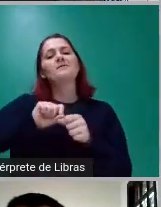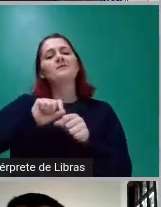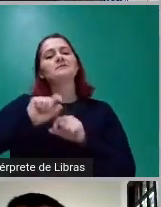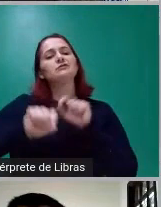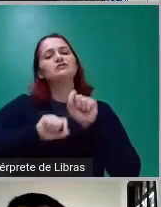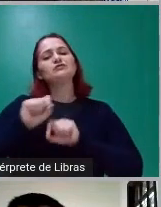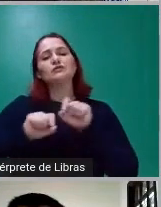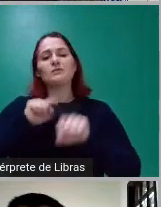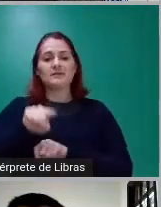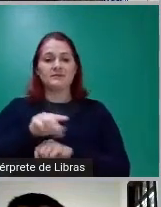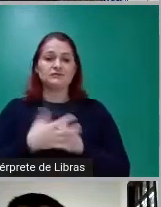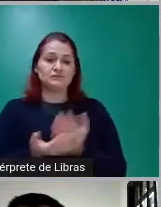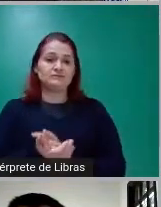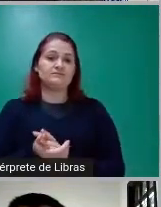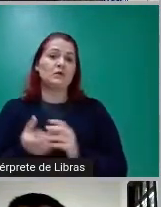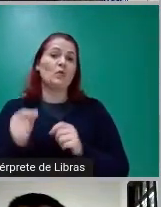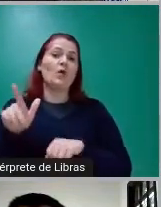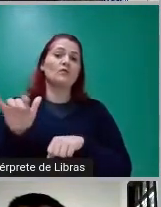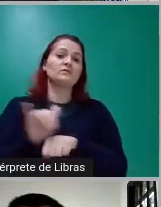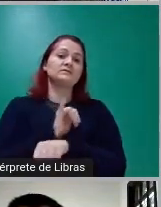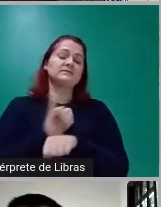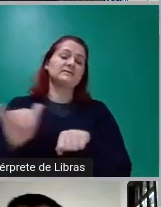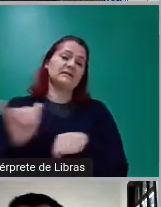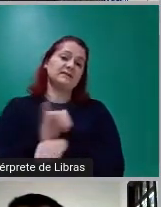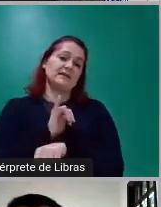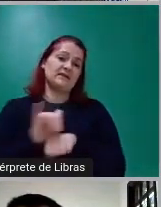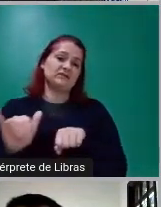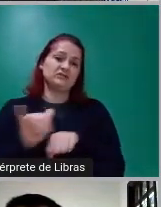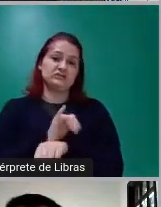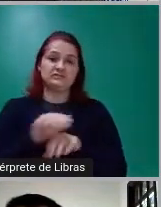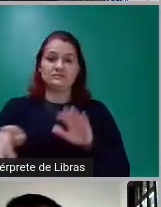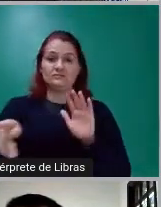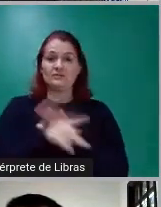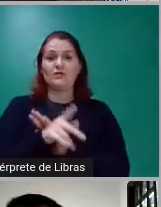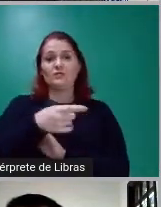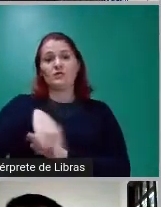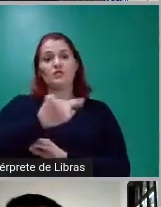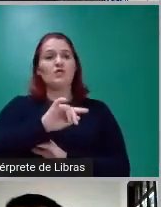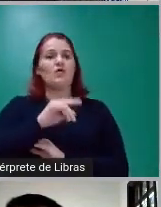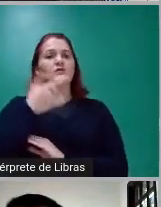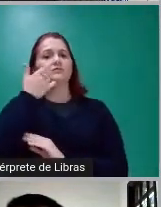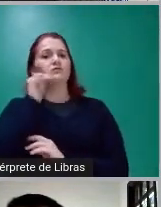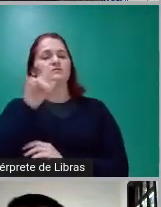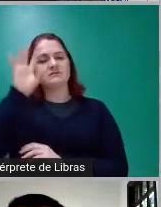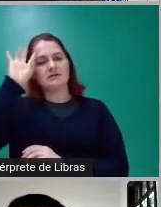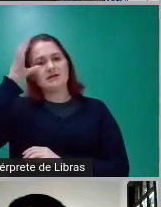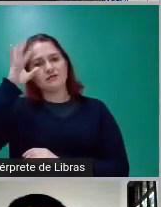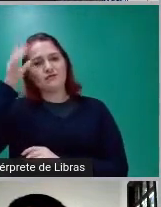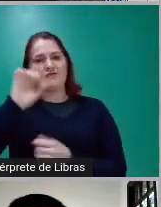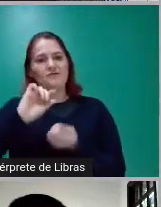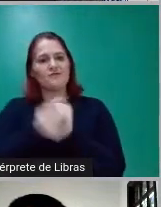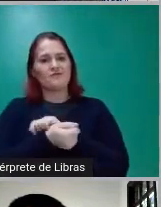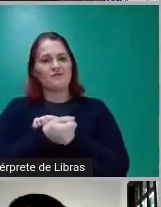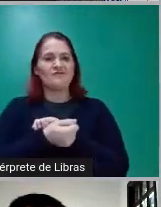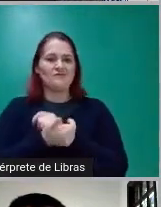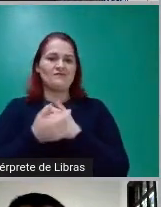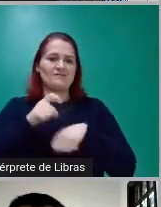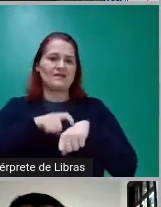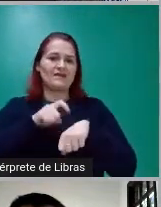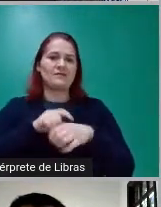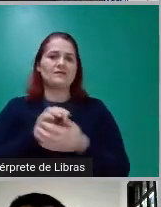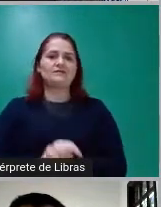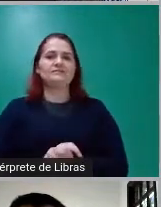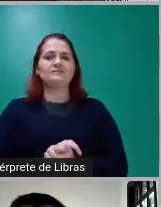a isso que está acontecendo. Estratégias, então, para encerrar, ou para a gente ficar dentro do que a Maria Lúcia fala